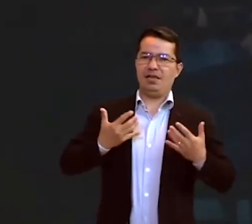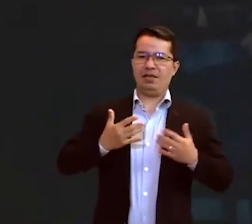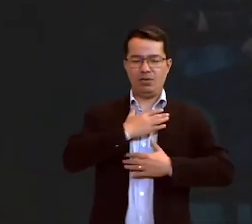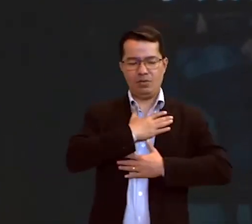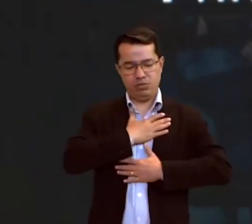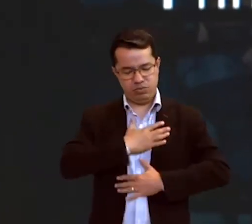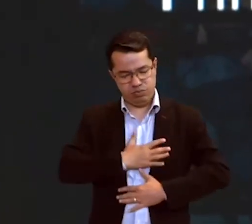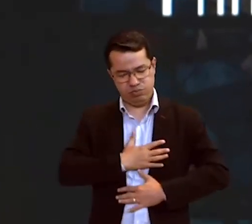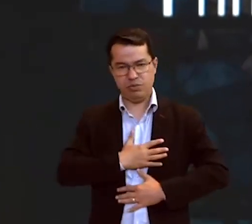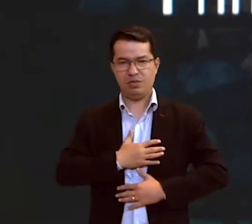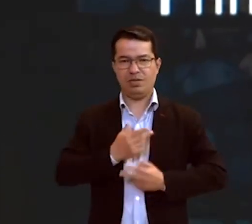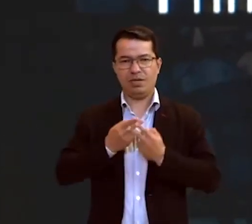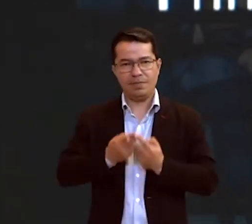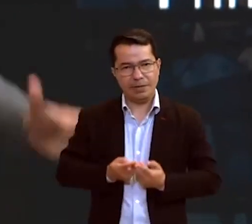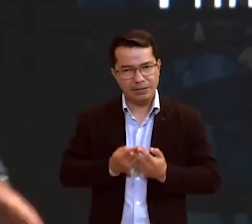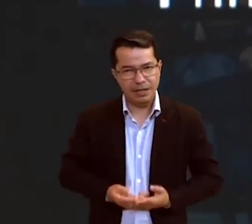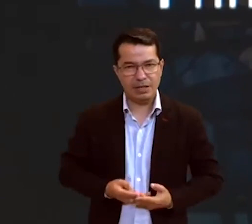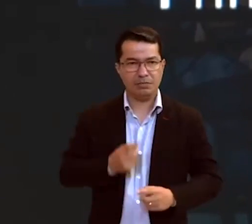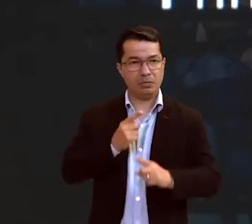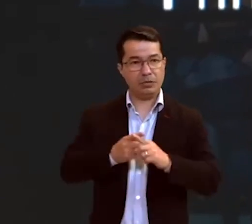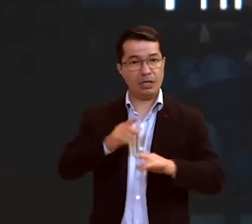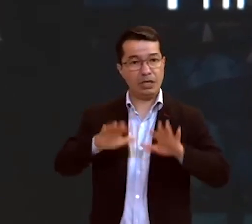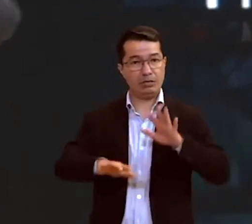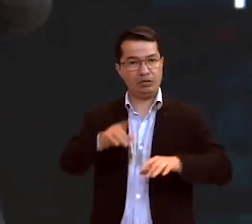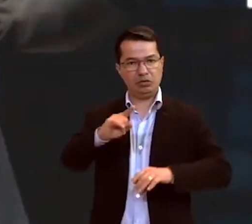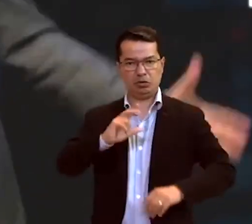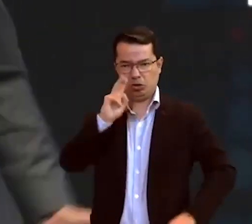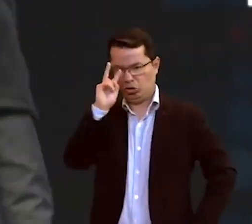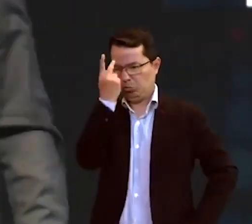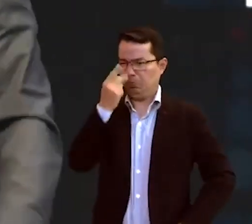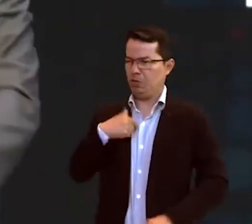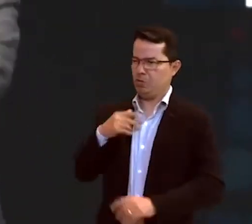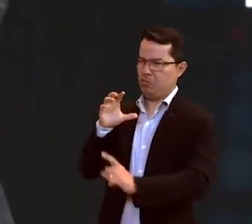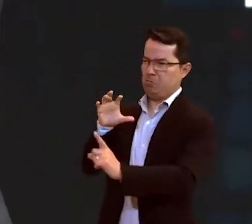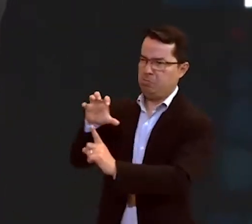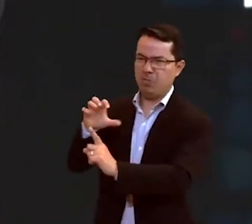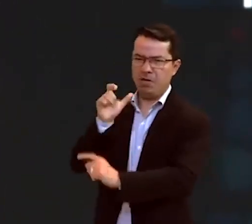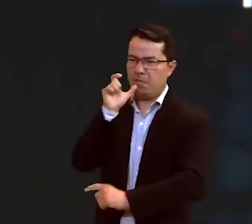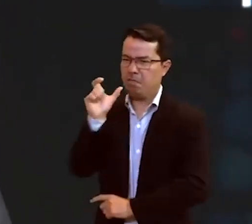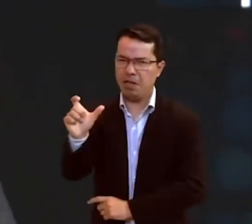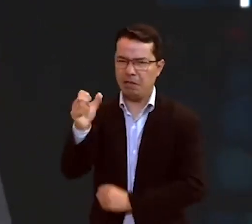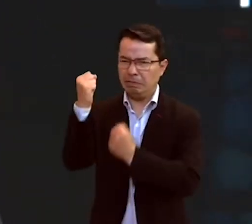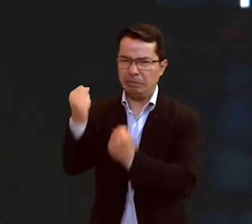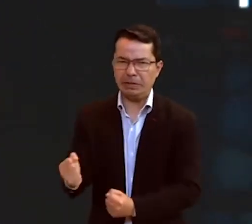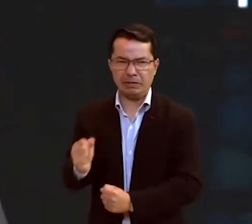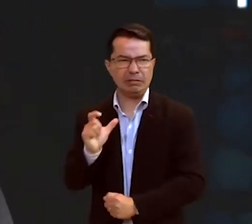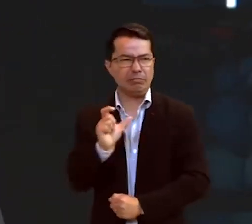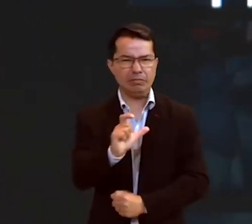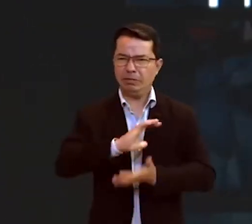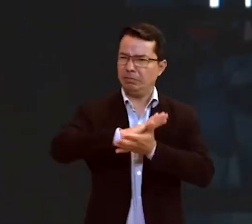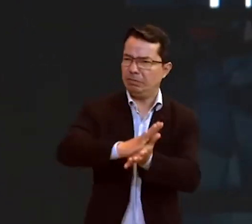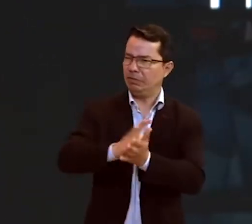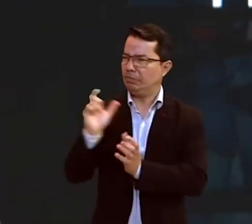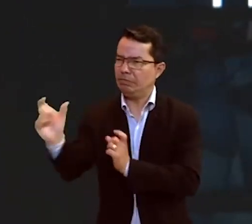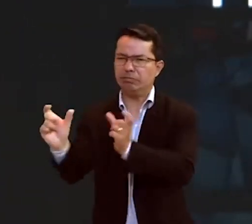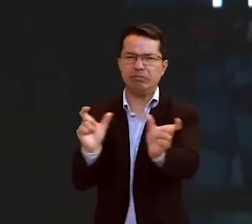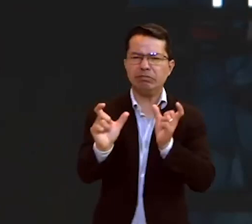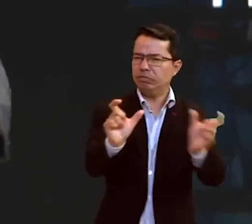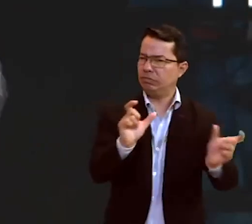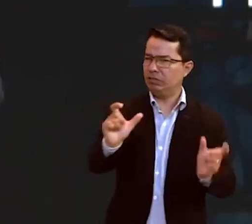acabando com a minha vida, com a minha família, porque eu não tenho controle sobre as minhas palavras, eu sou uma pessoa assim, e eu preciso que